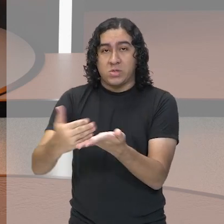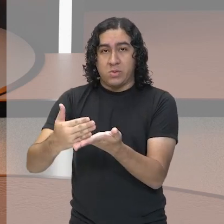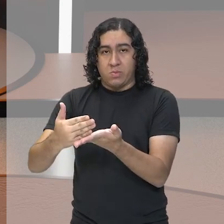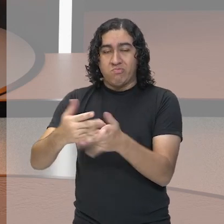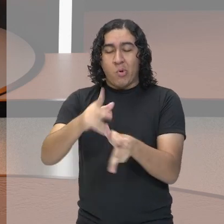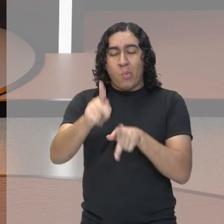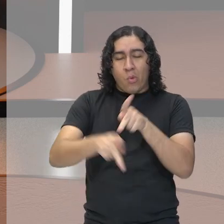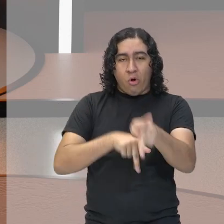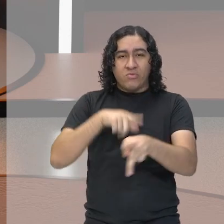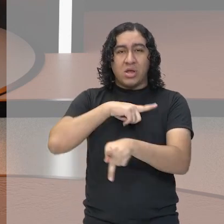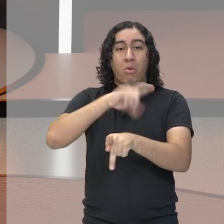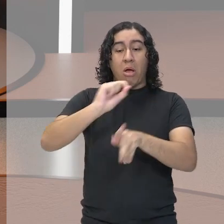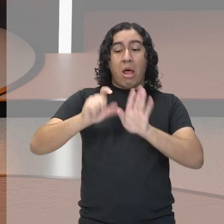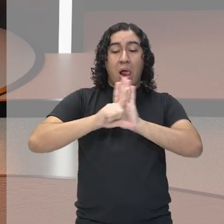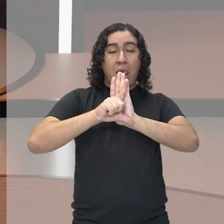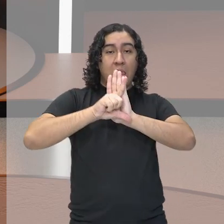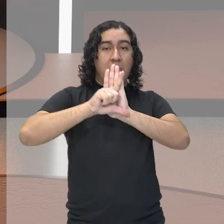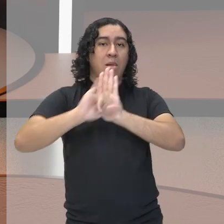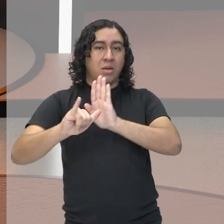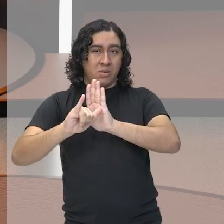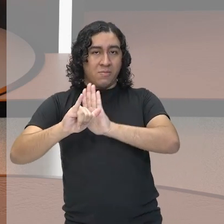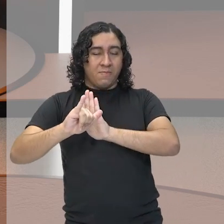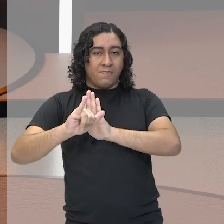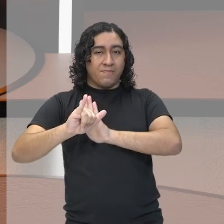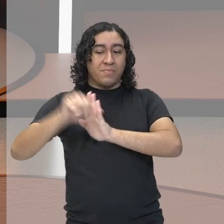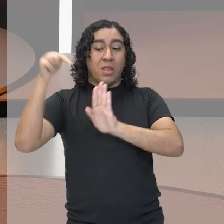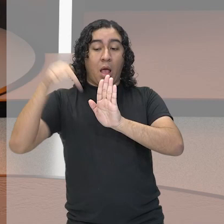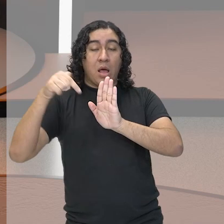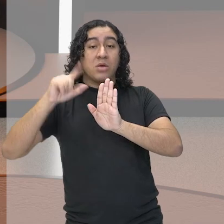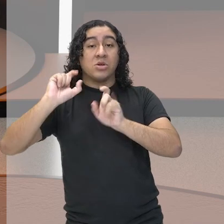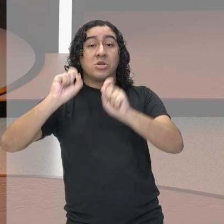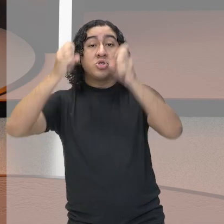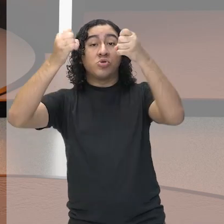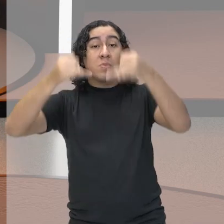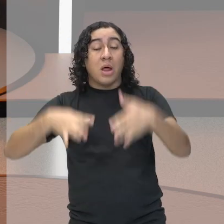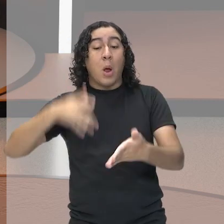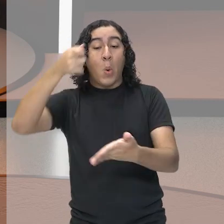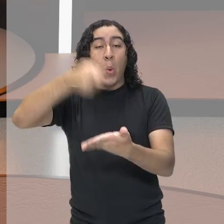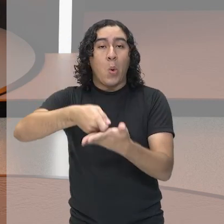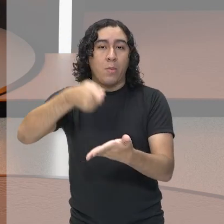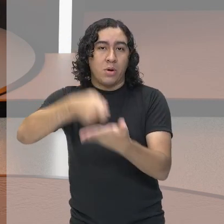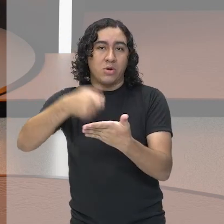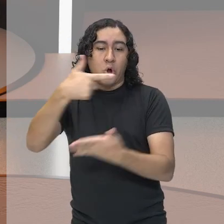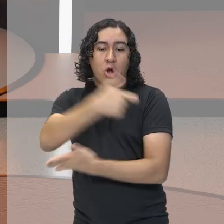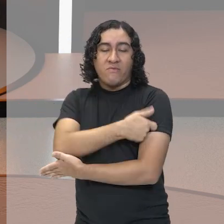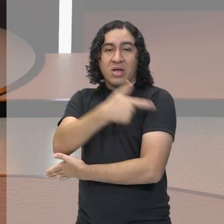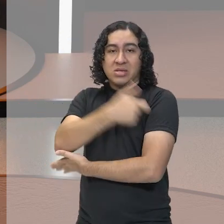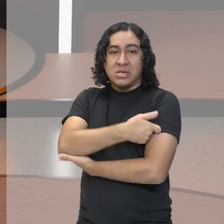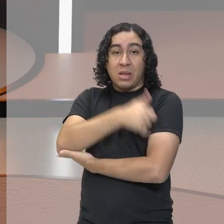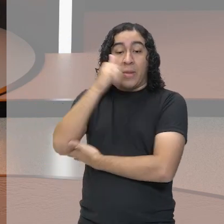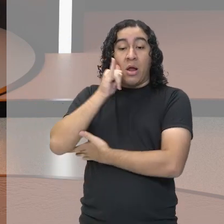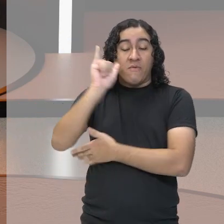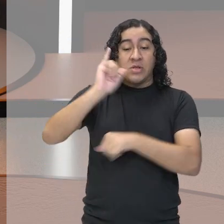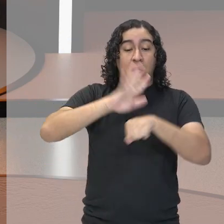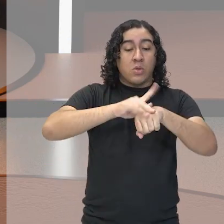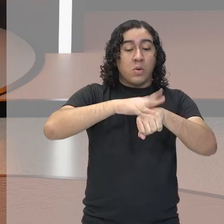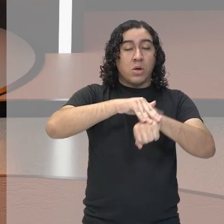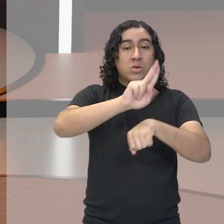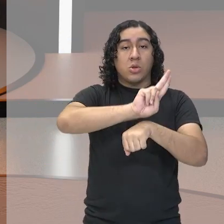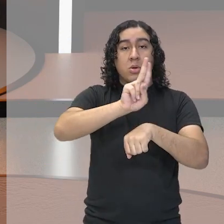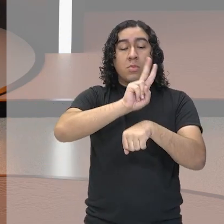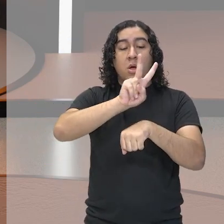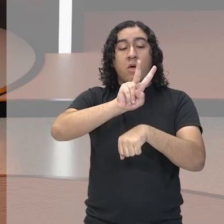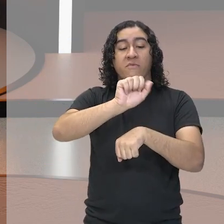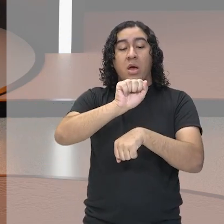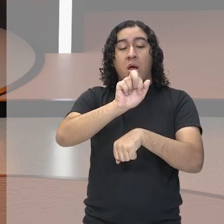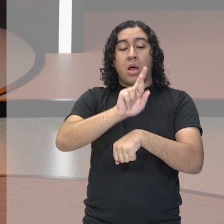uma lei que determinava a obrigatoriedade da vacinação contra a varíola. Percebam, né? As pessoas